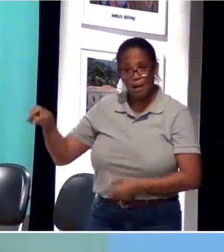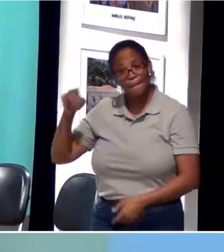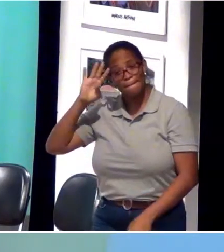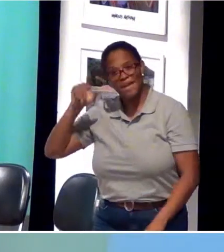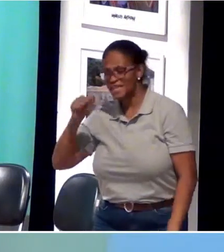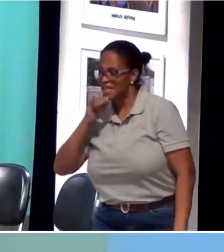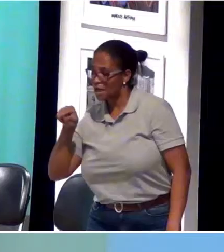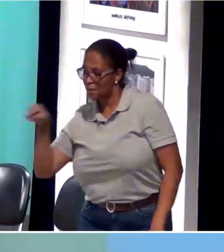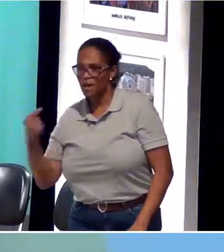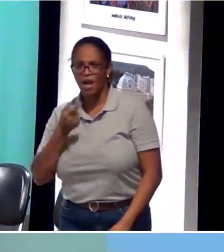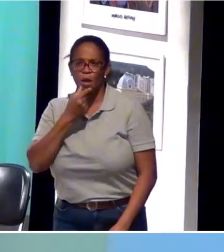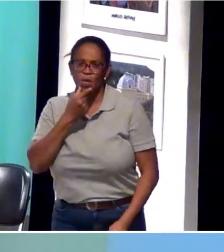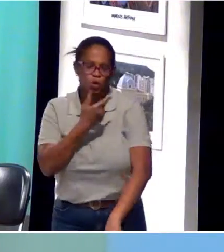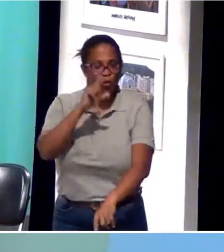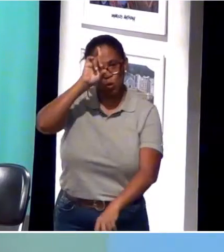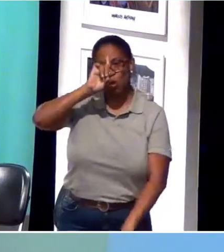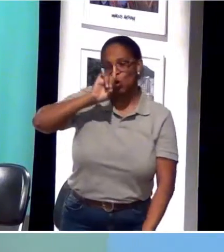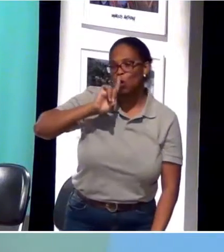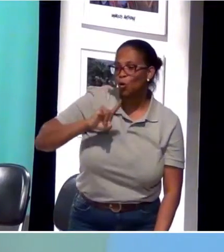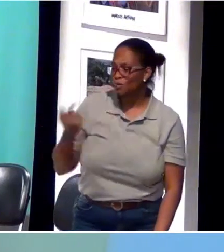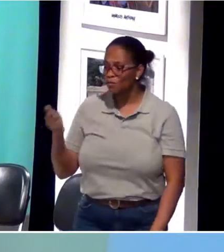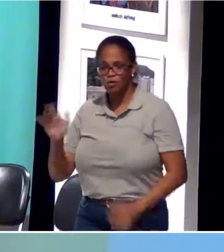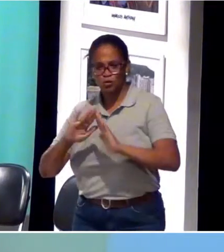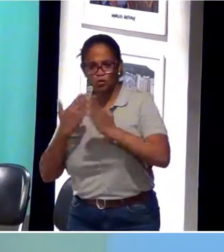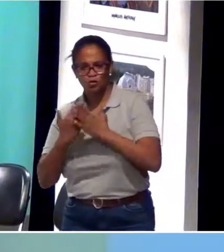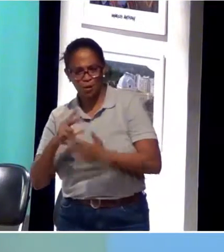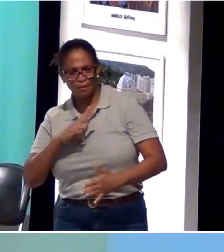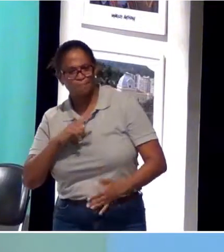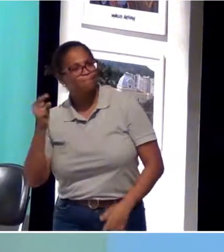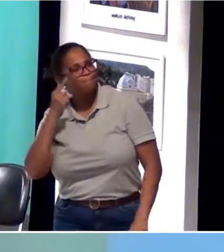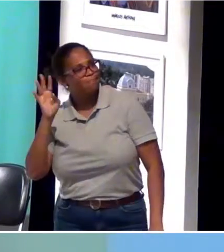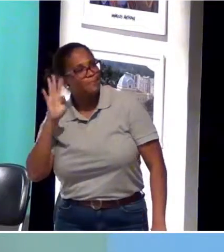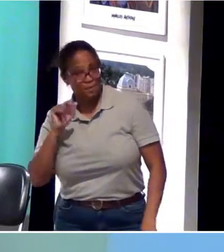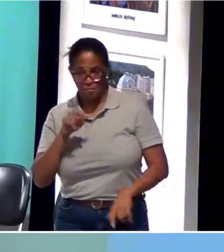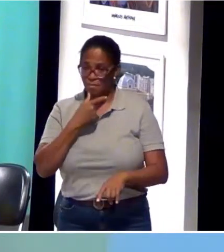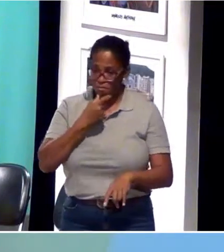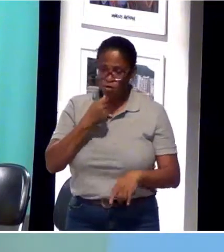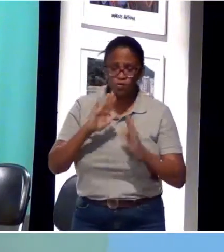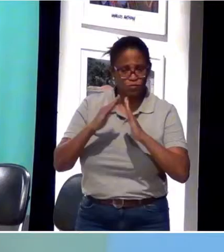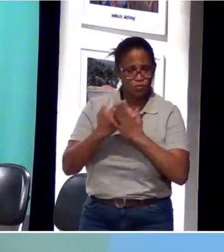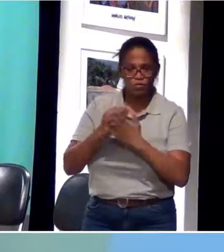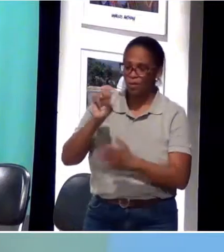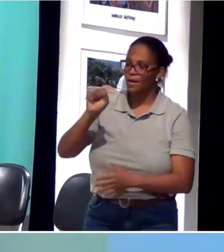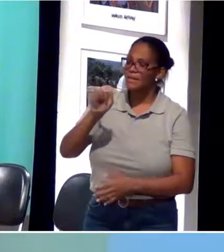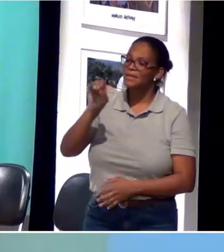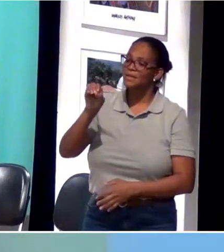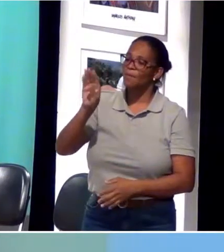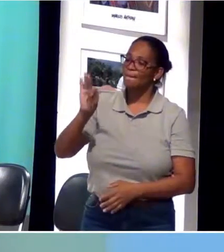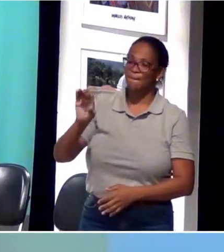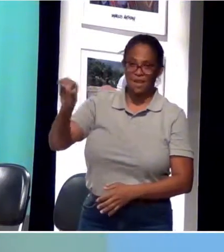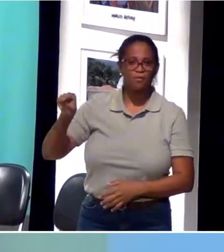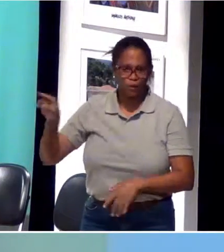menino louro, como o menino do Colégio São Bento. Mesmo que o menino do Colégio São Bento cometa ato infracional, mesmo que ele